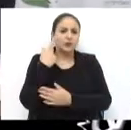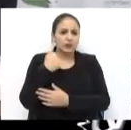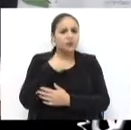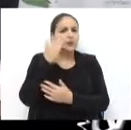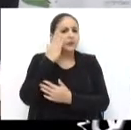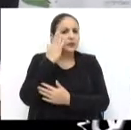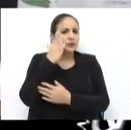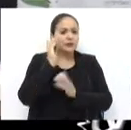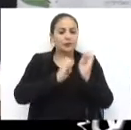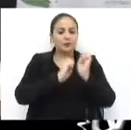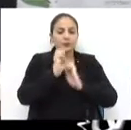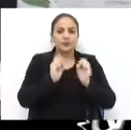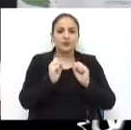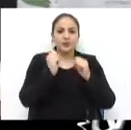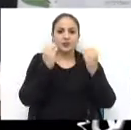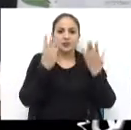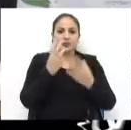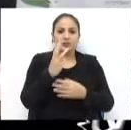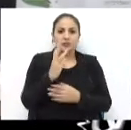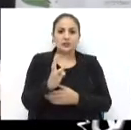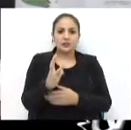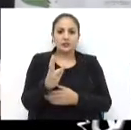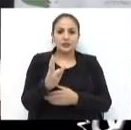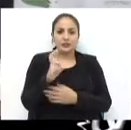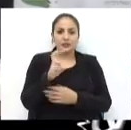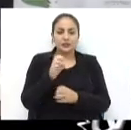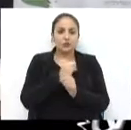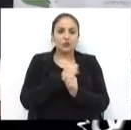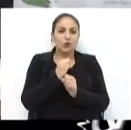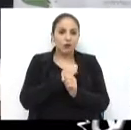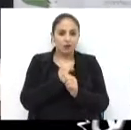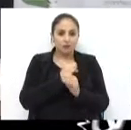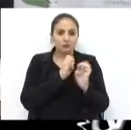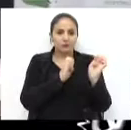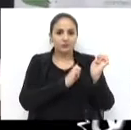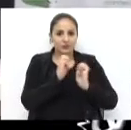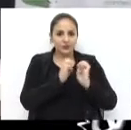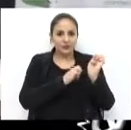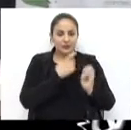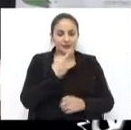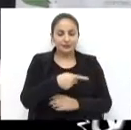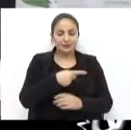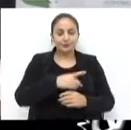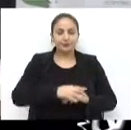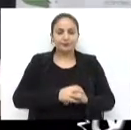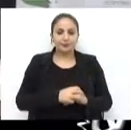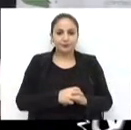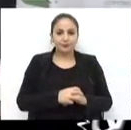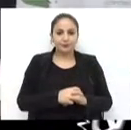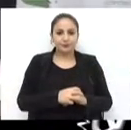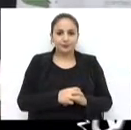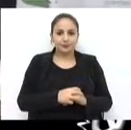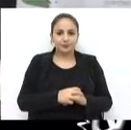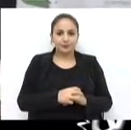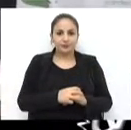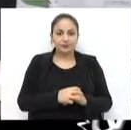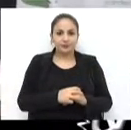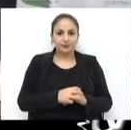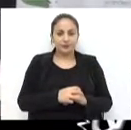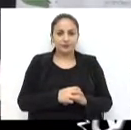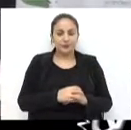que a empresa comemora 35 anos neste ano,